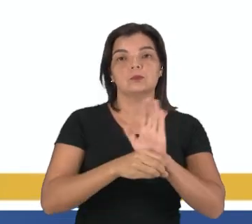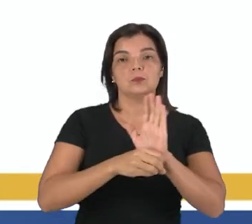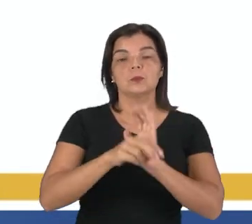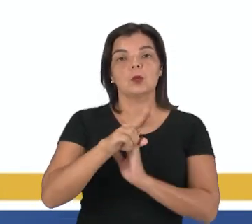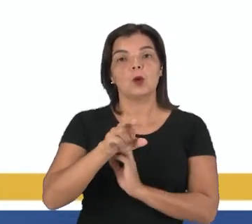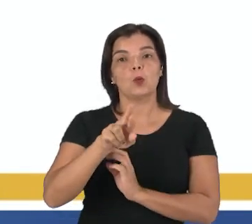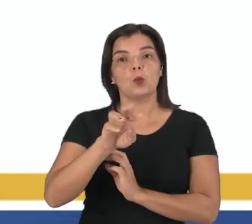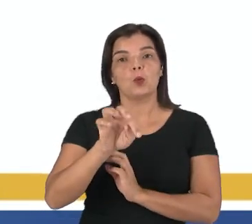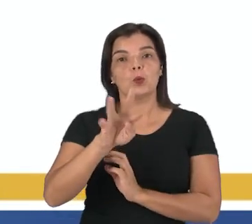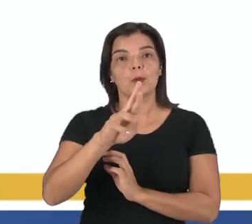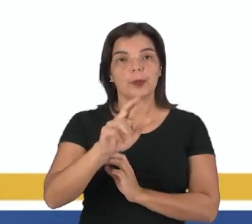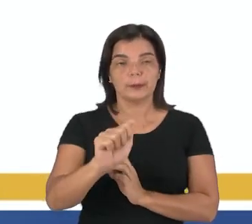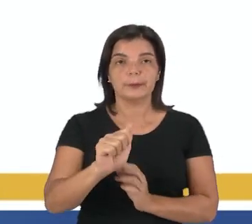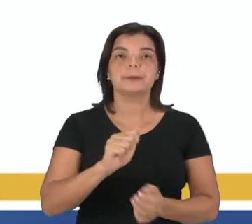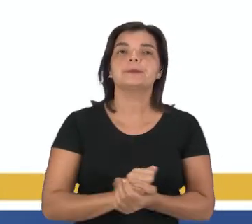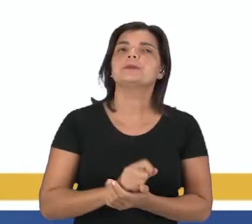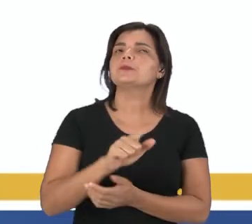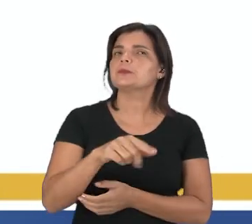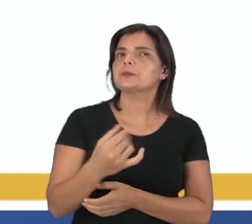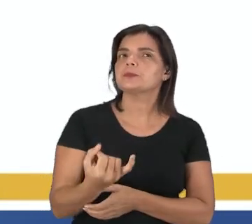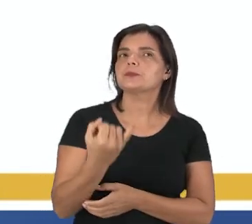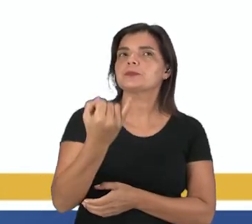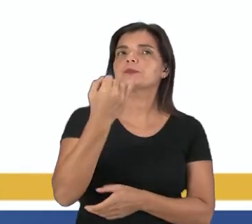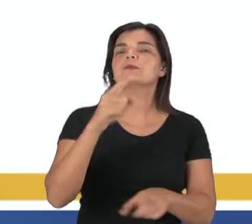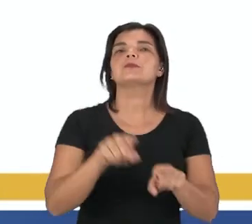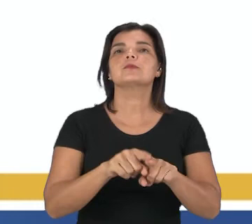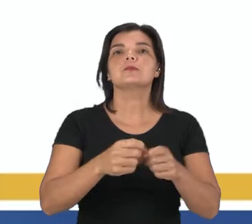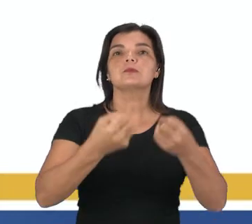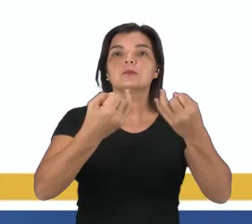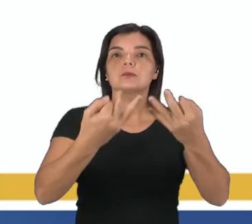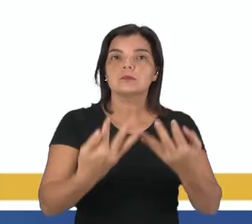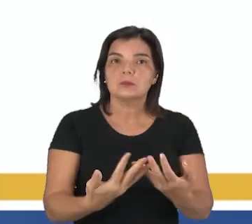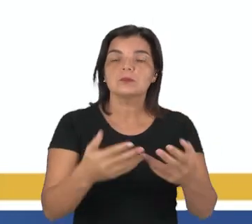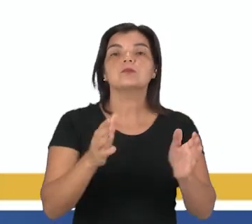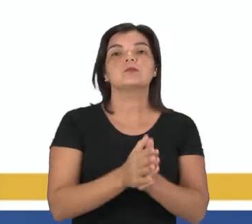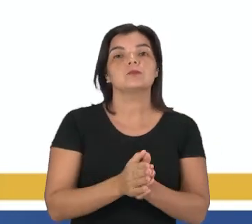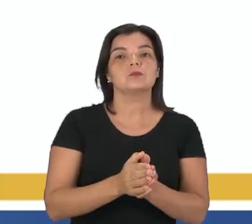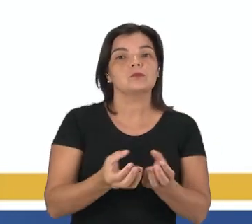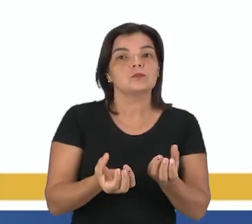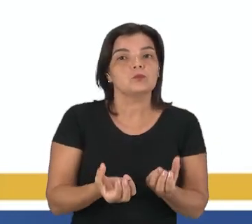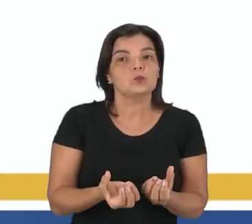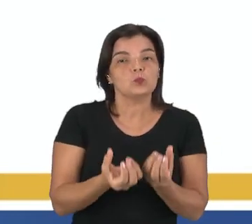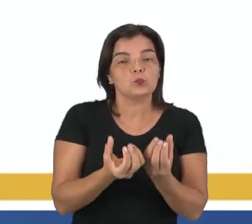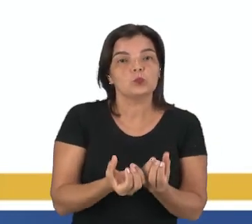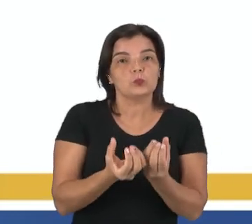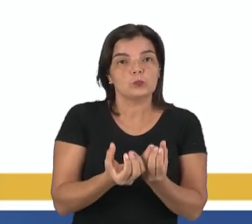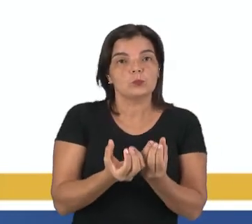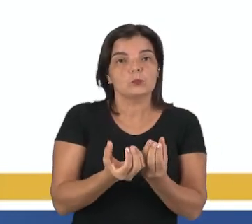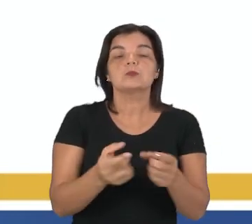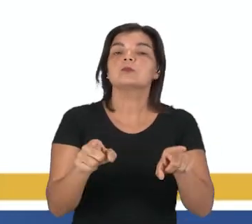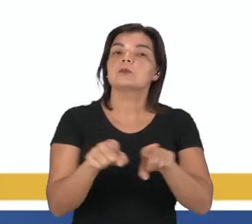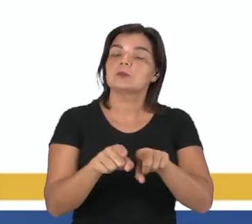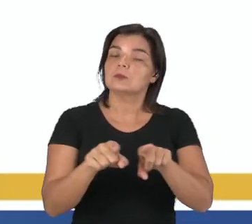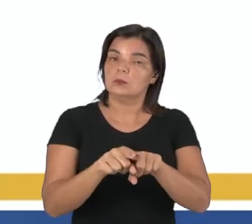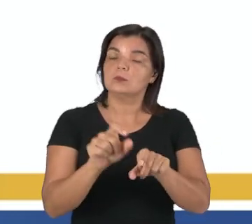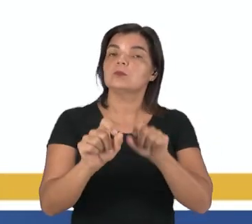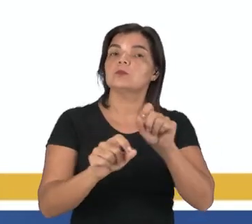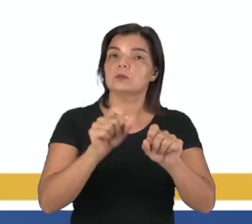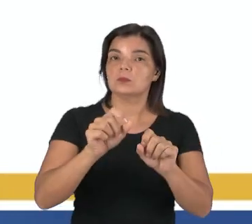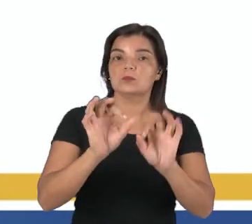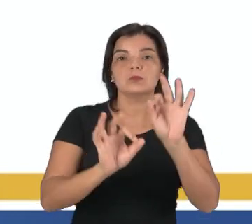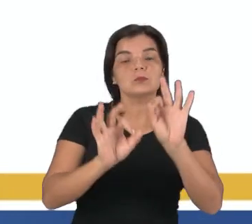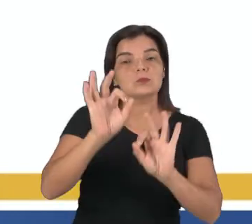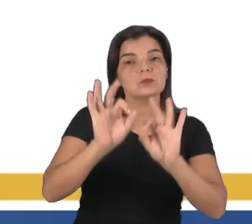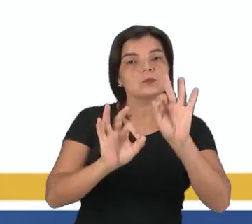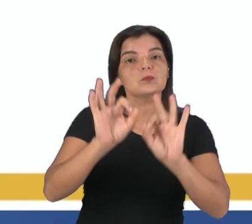a uretra, tá? E aí o que é importante a gente destacar? Que são nos testículos que a gente vai ter a produção